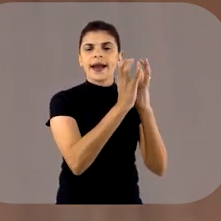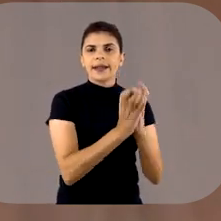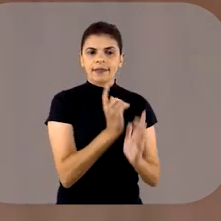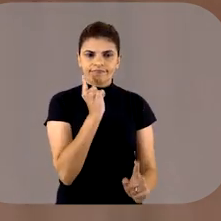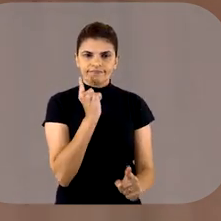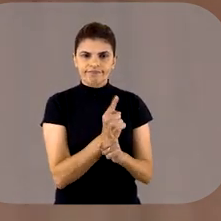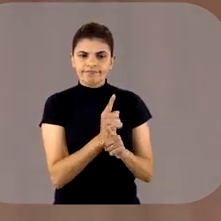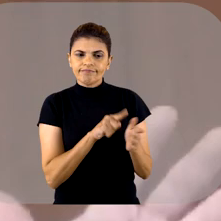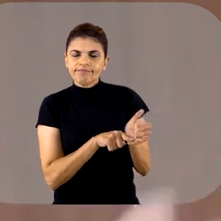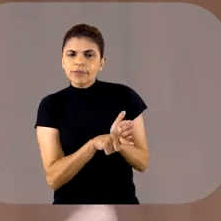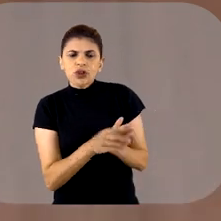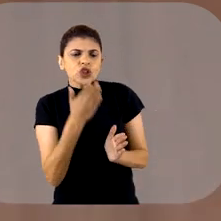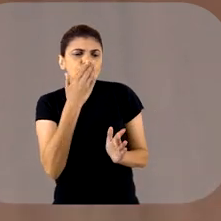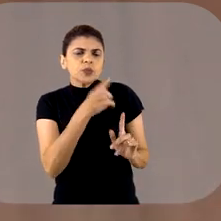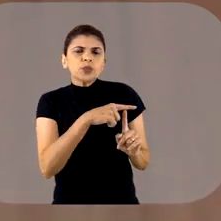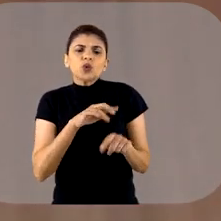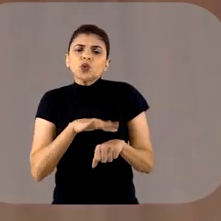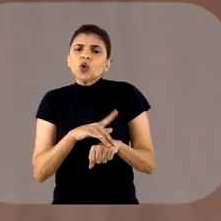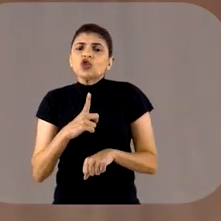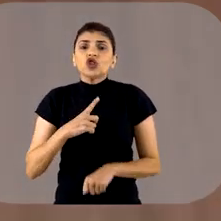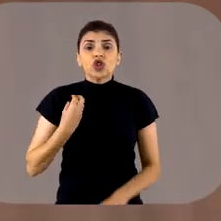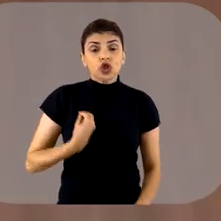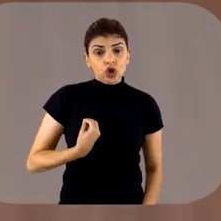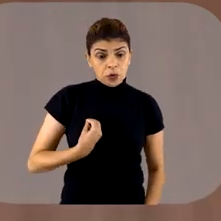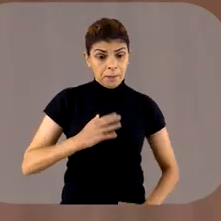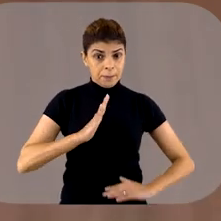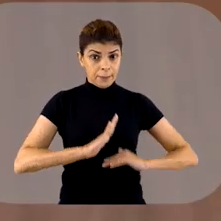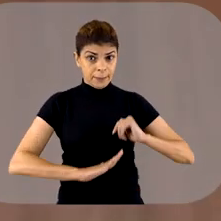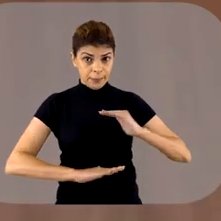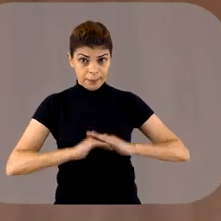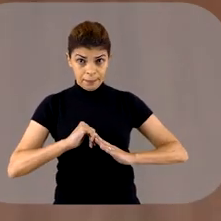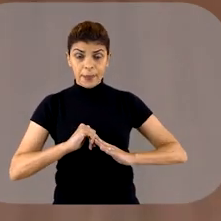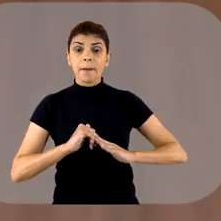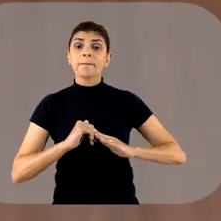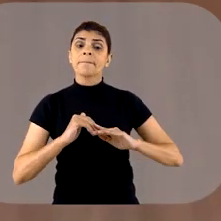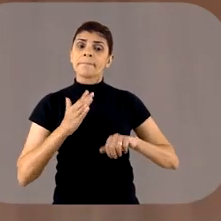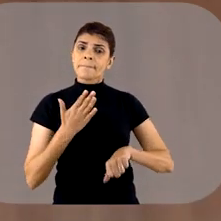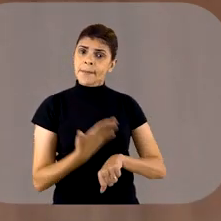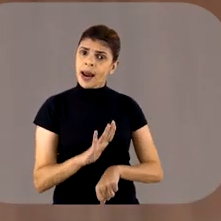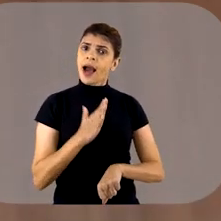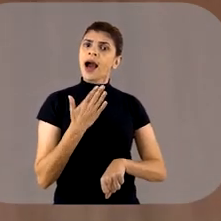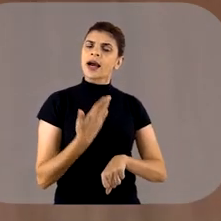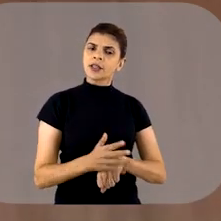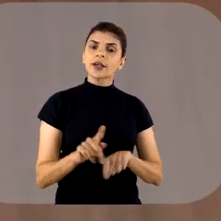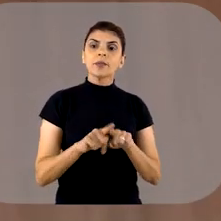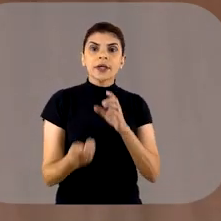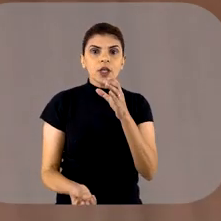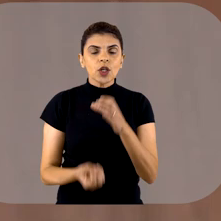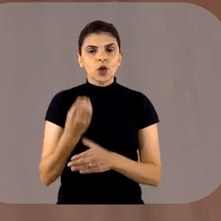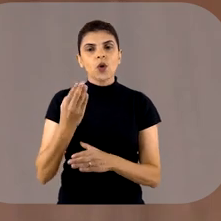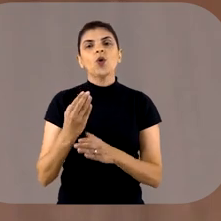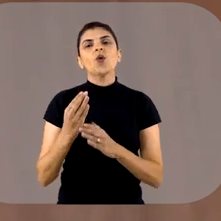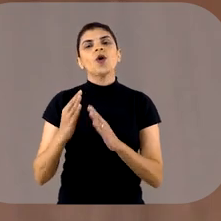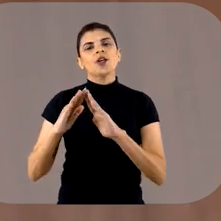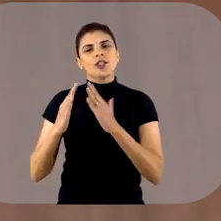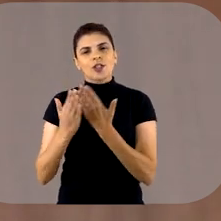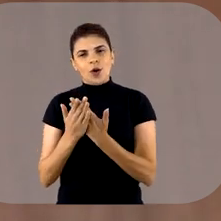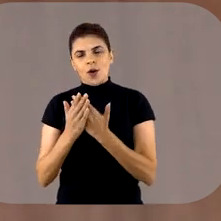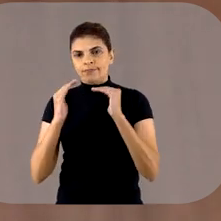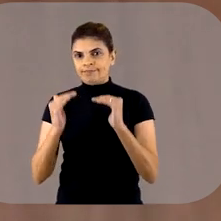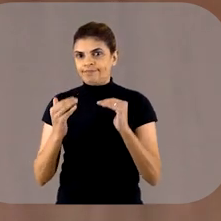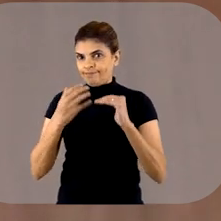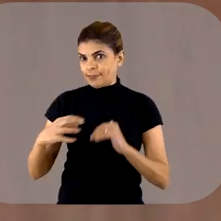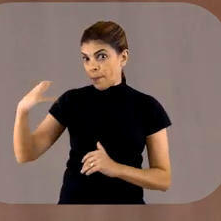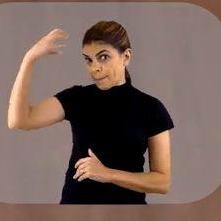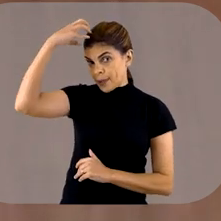categorias diagnósticas n entender que doenças existiam né essa prática ela tá associada também a criação da academia Imperial de